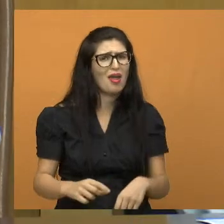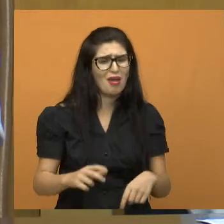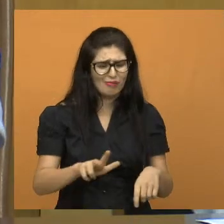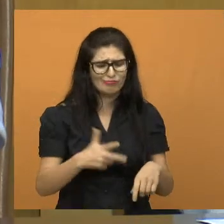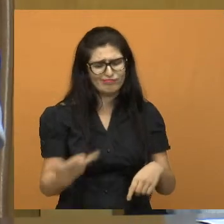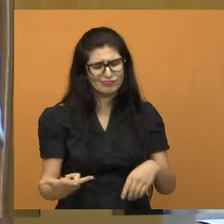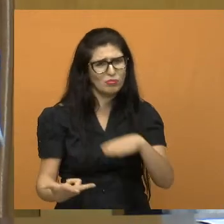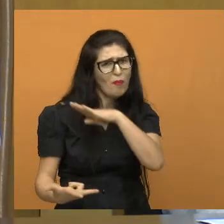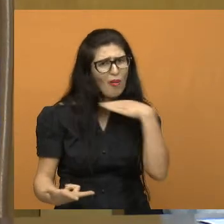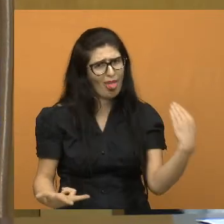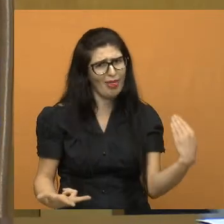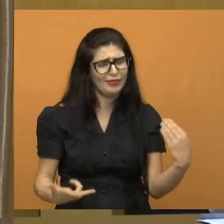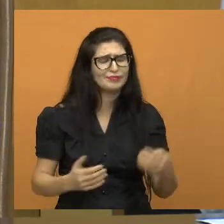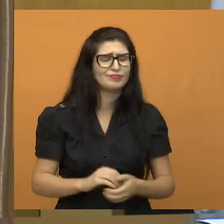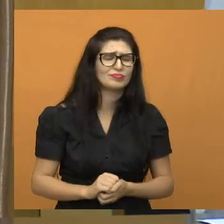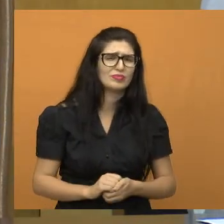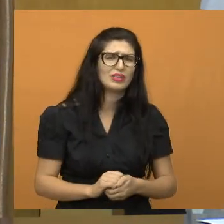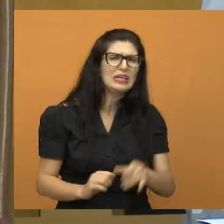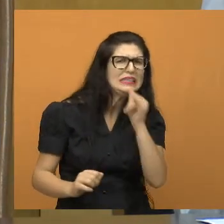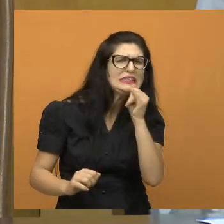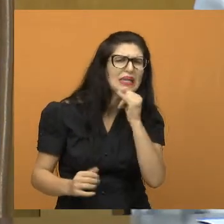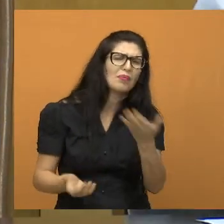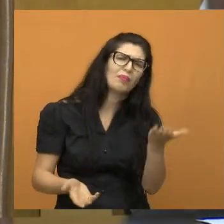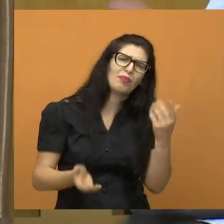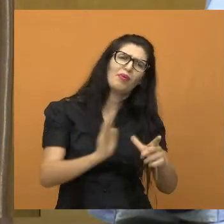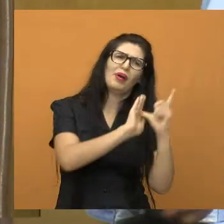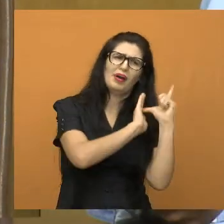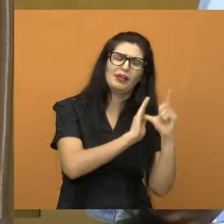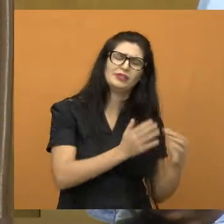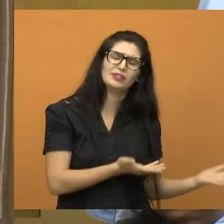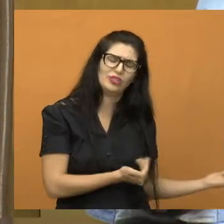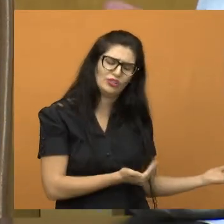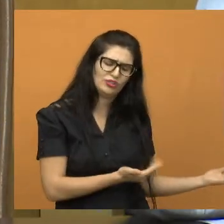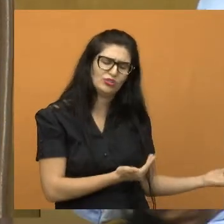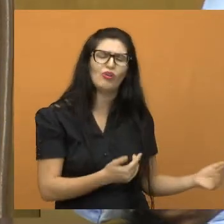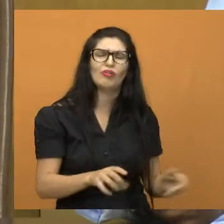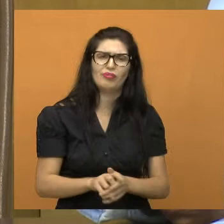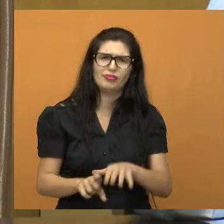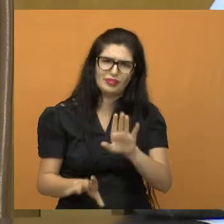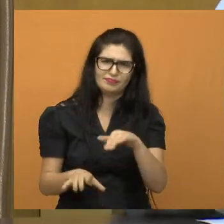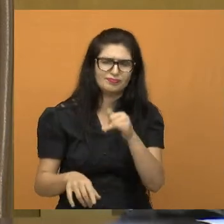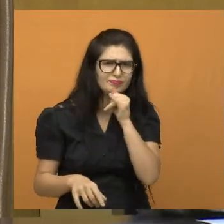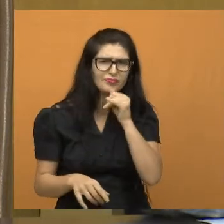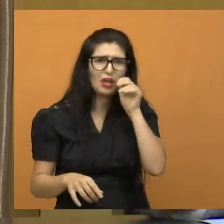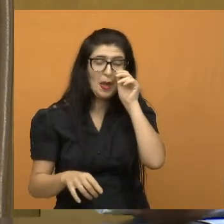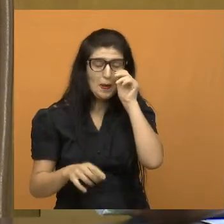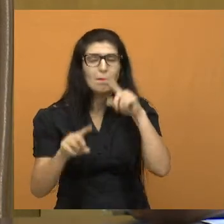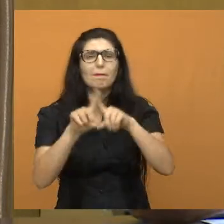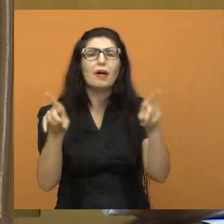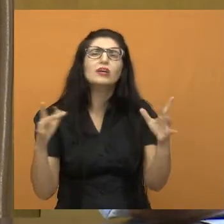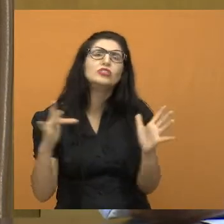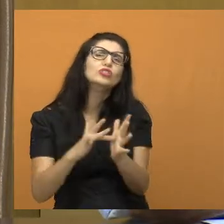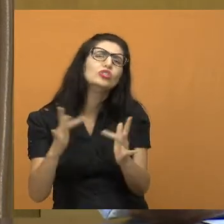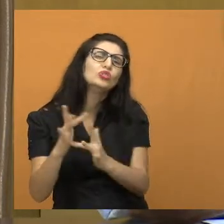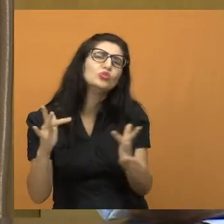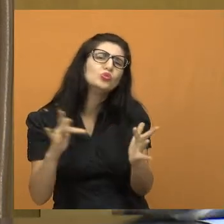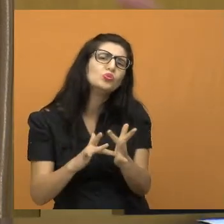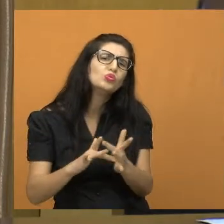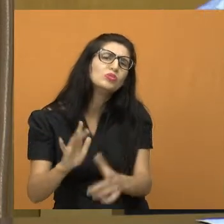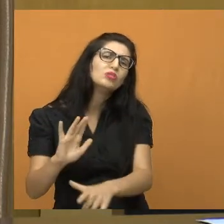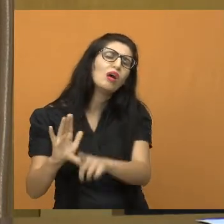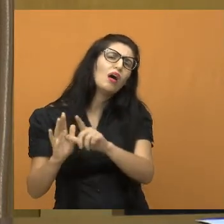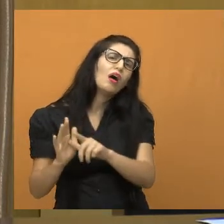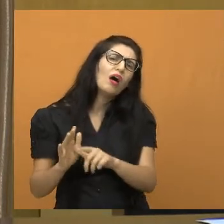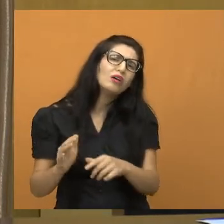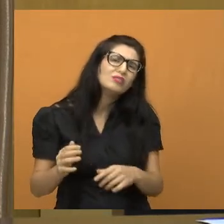próprio Cristo. Mas qual foi a atitude de Jesus na cruz, momentos antes de morrer?